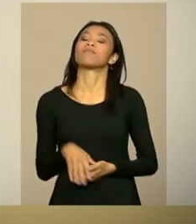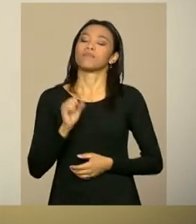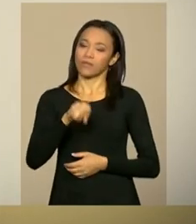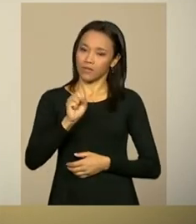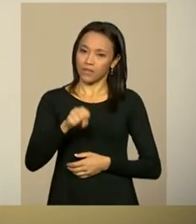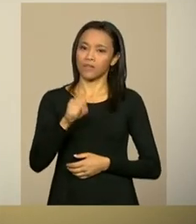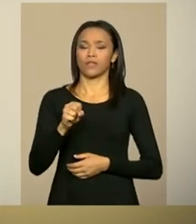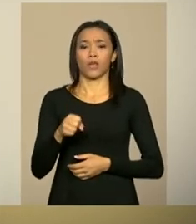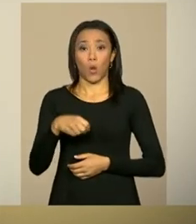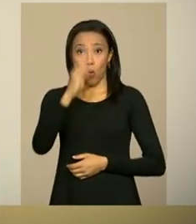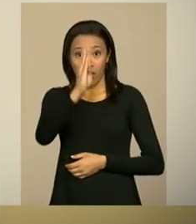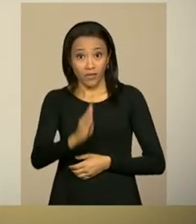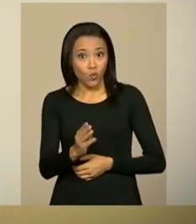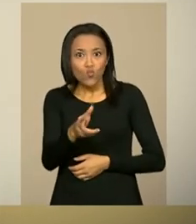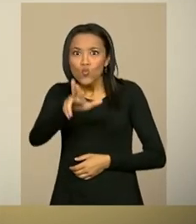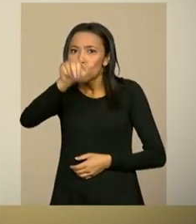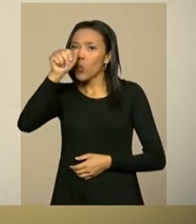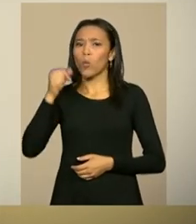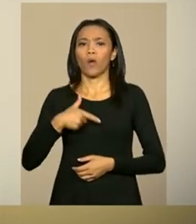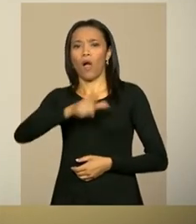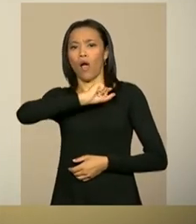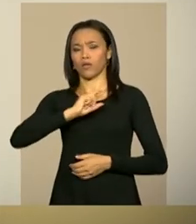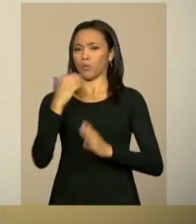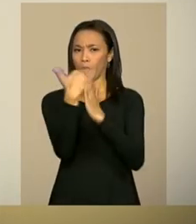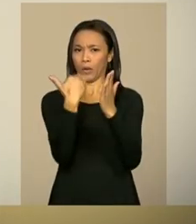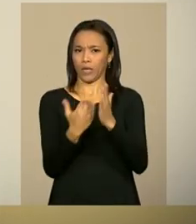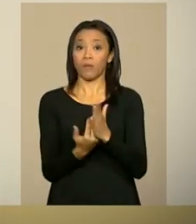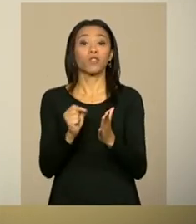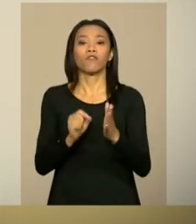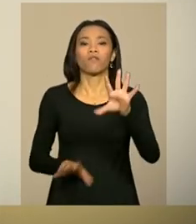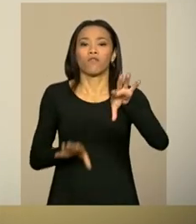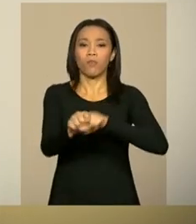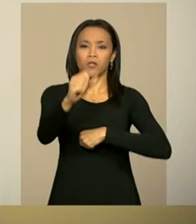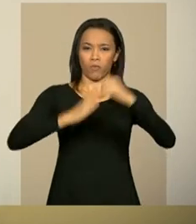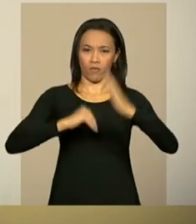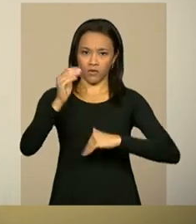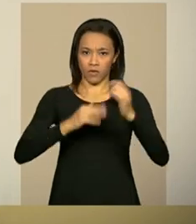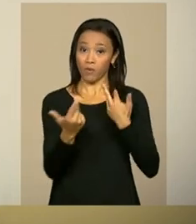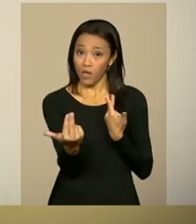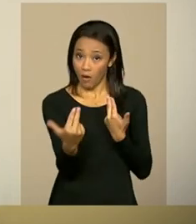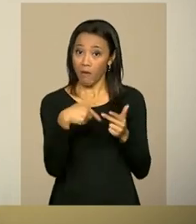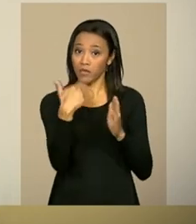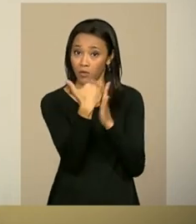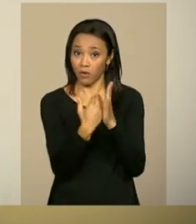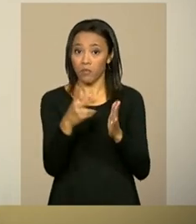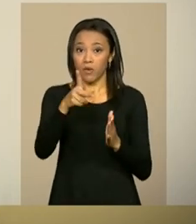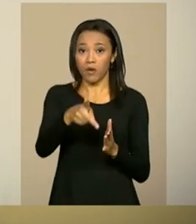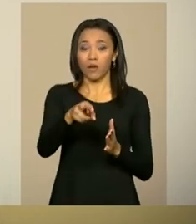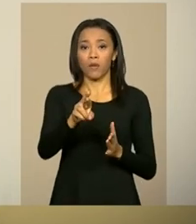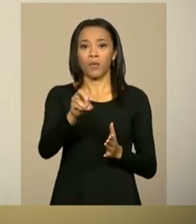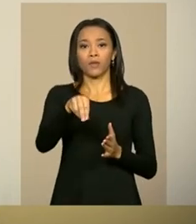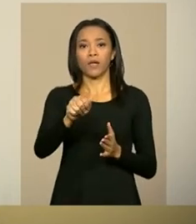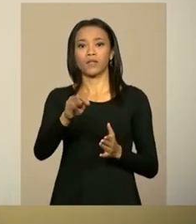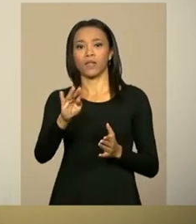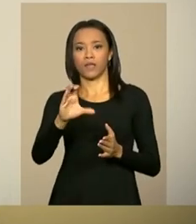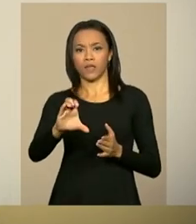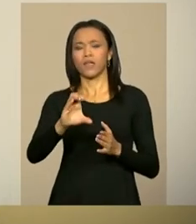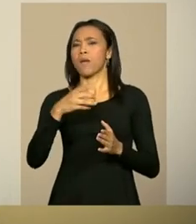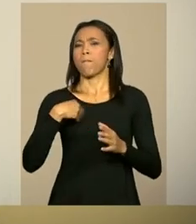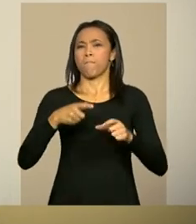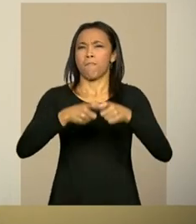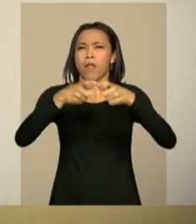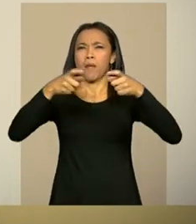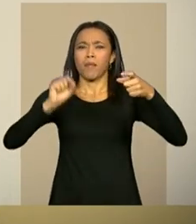sendo Luciano o Brasil nunca teve um programa de formação profissional com a dimensão do Pronatec estamos em mais de 3.200